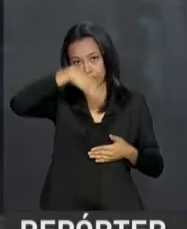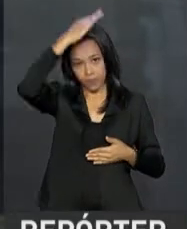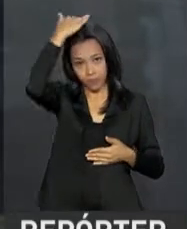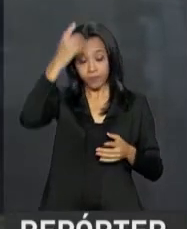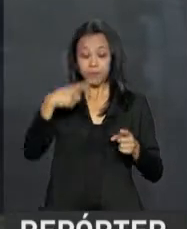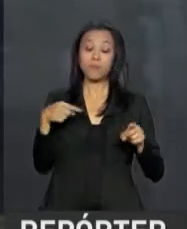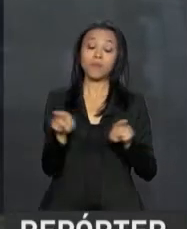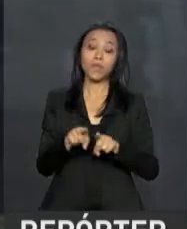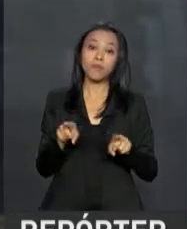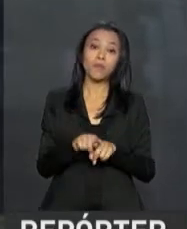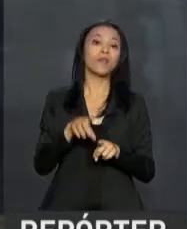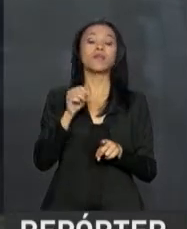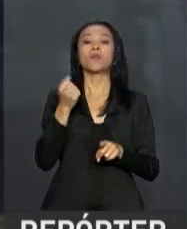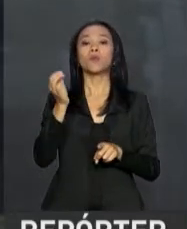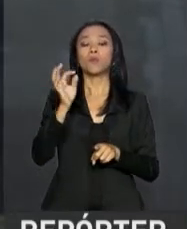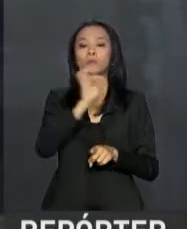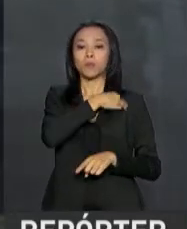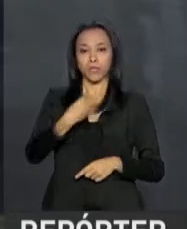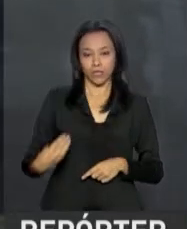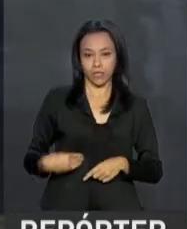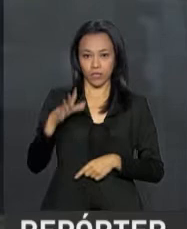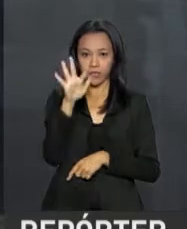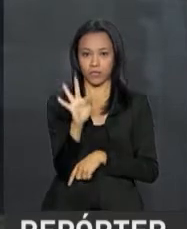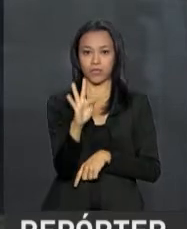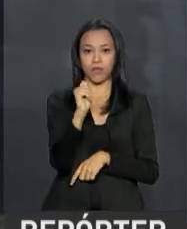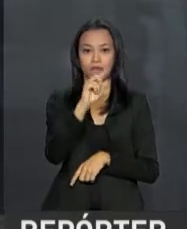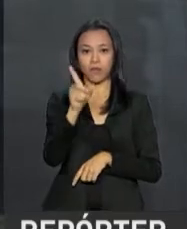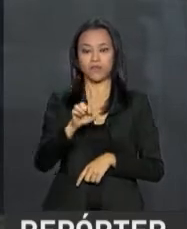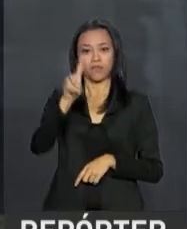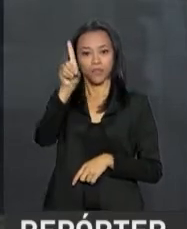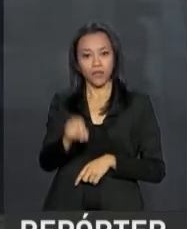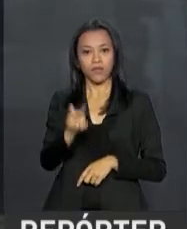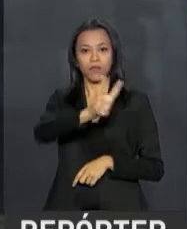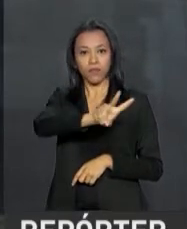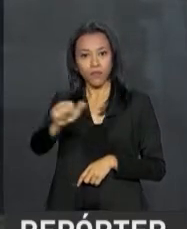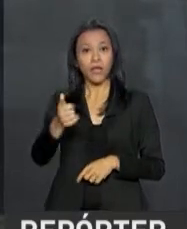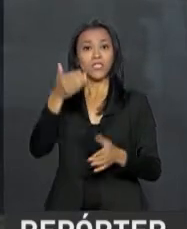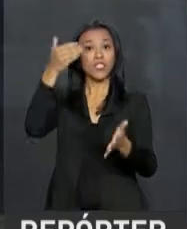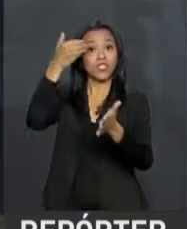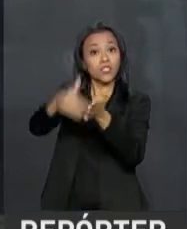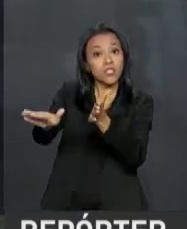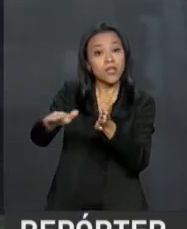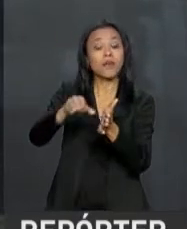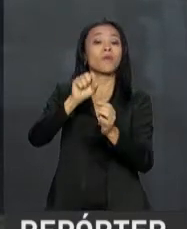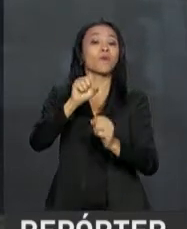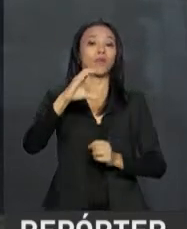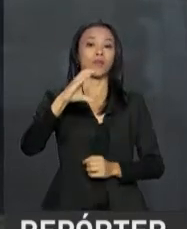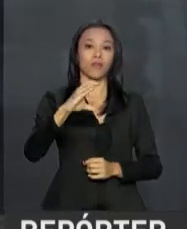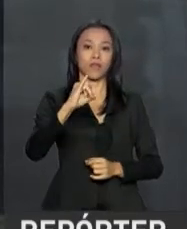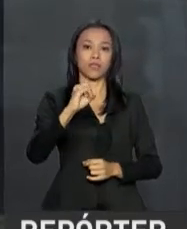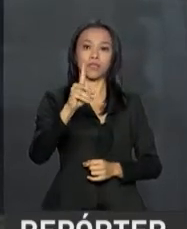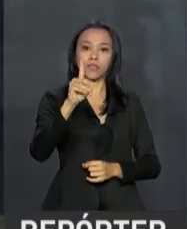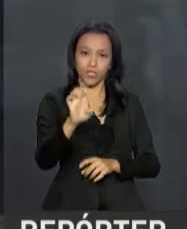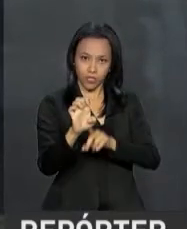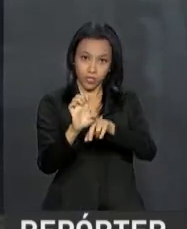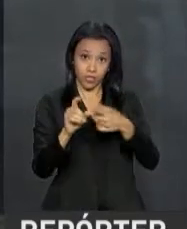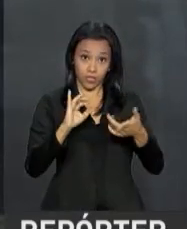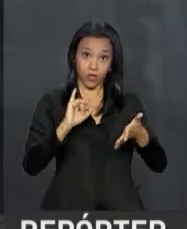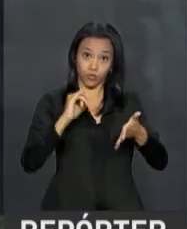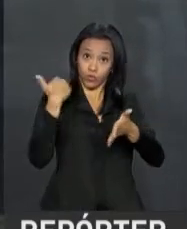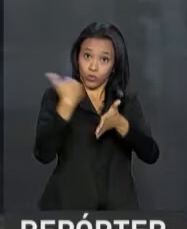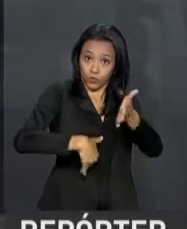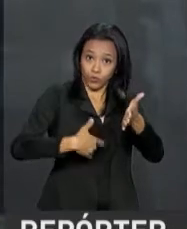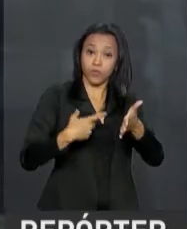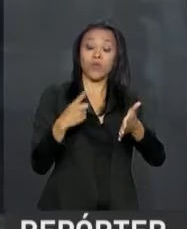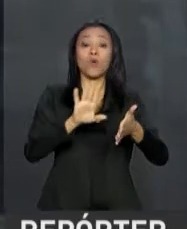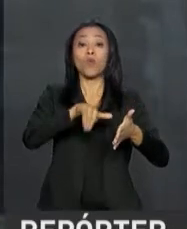eduardo guardian afirmou que o governo vai eliminar a cide que recai sobre o diesel quando o congresso nacional